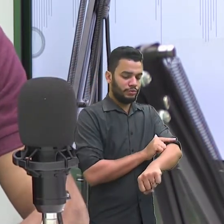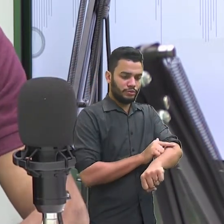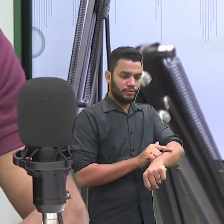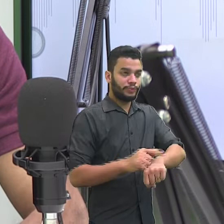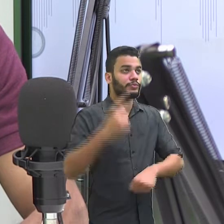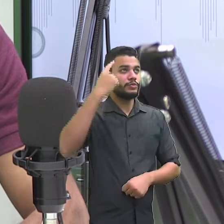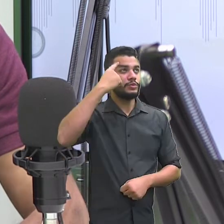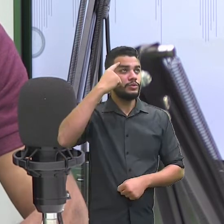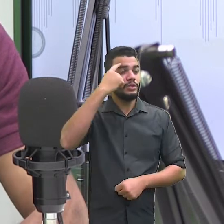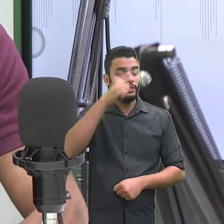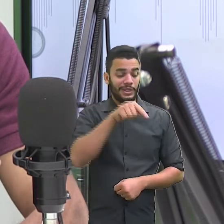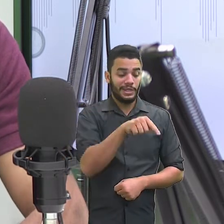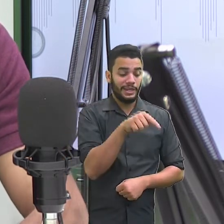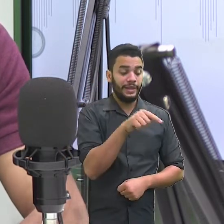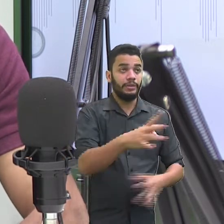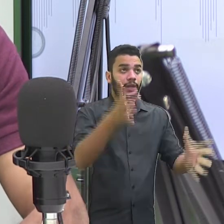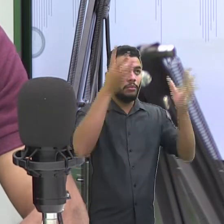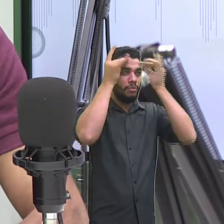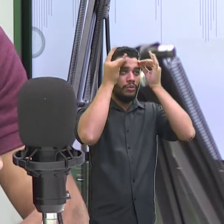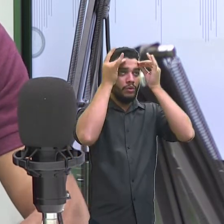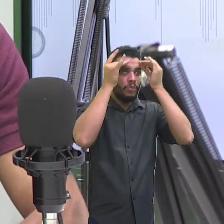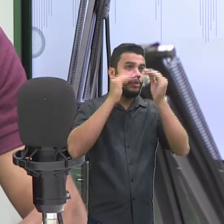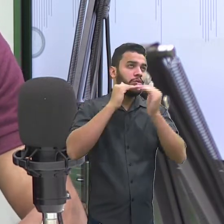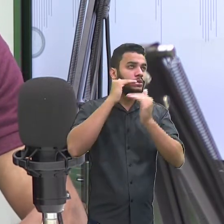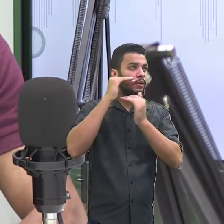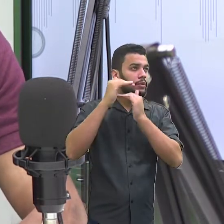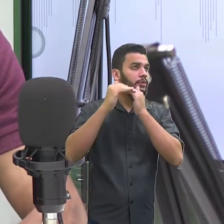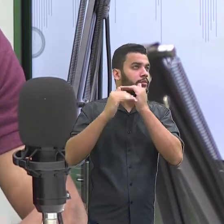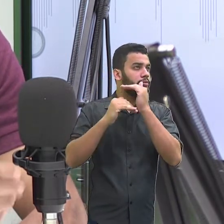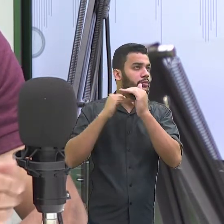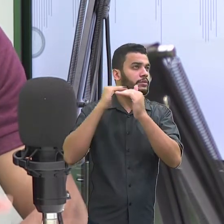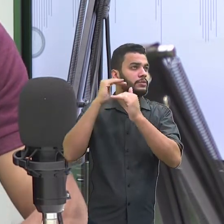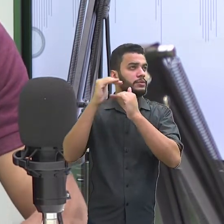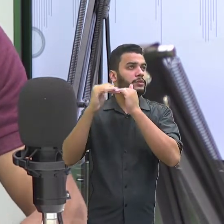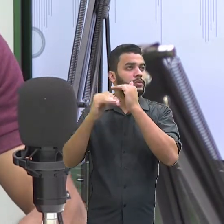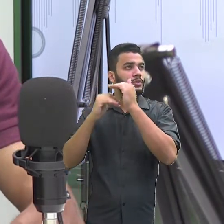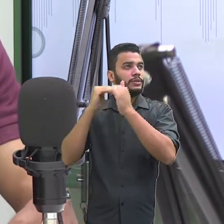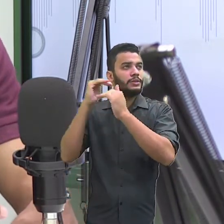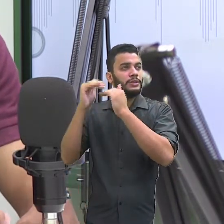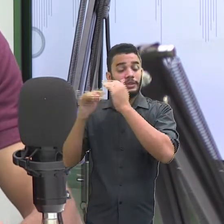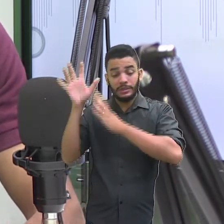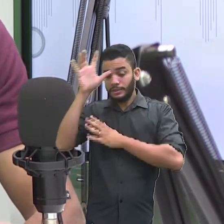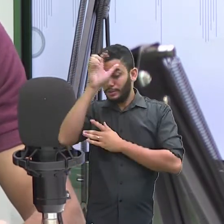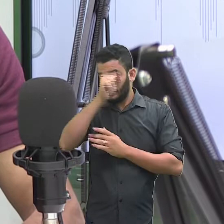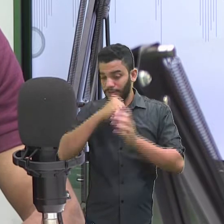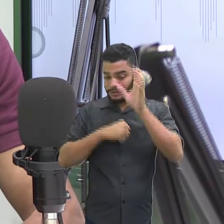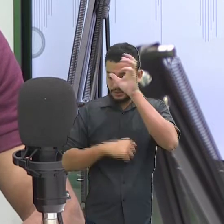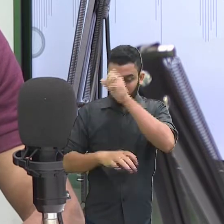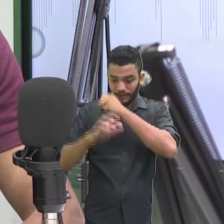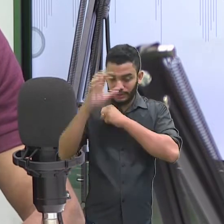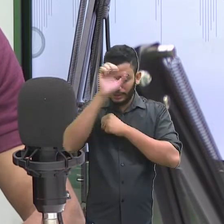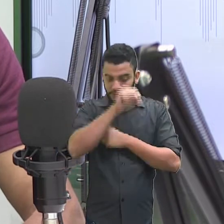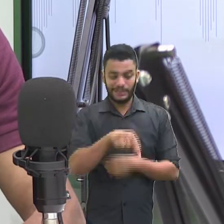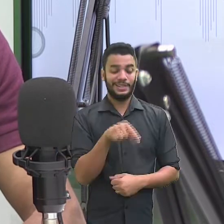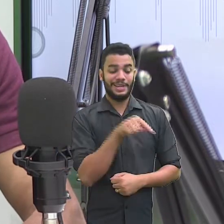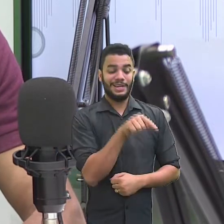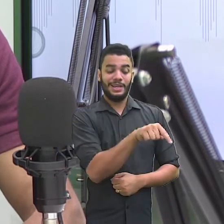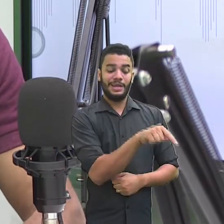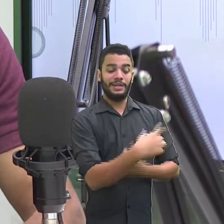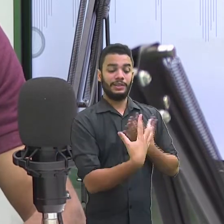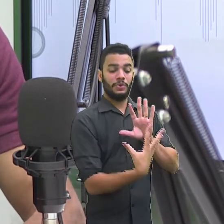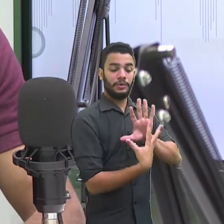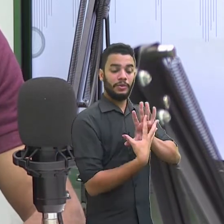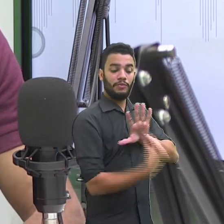eu preciso me preocupar em passar bons valores. Hoje a gente vê o quê? Muitos pais preocupados em deixar